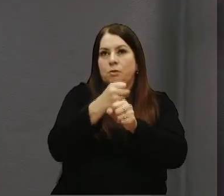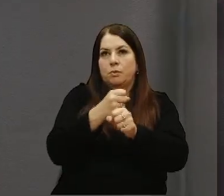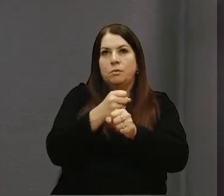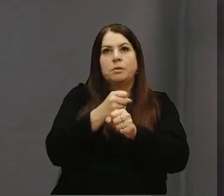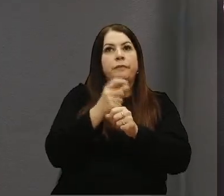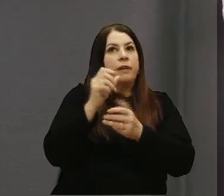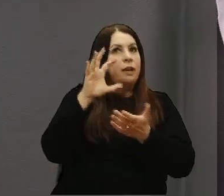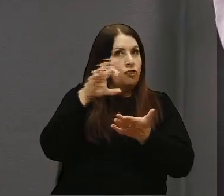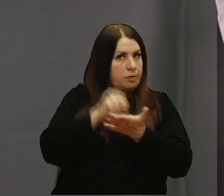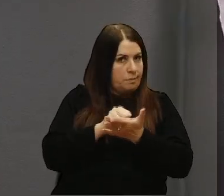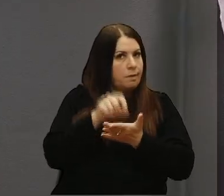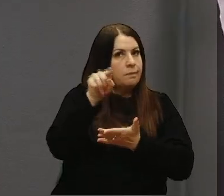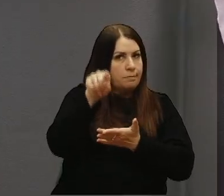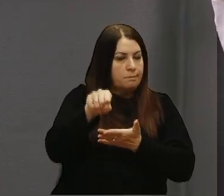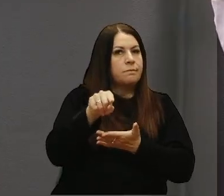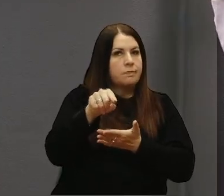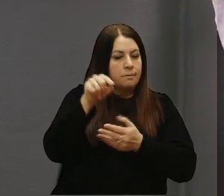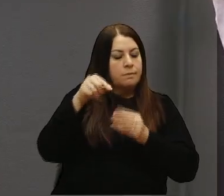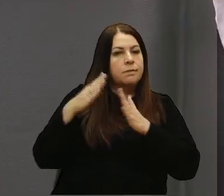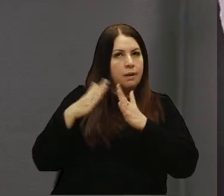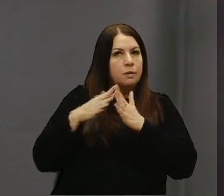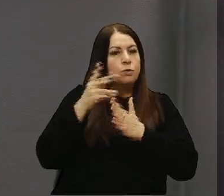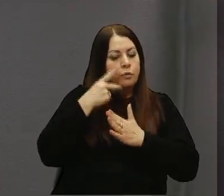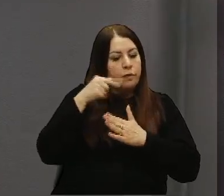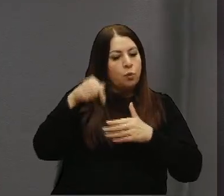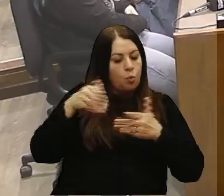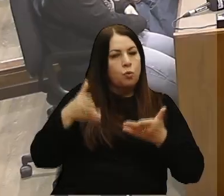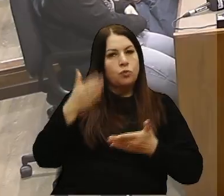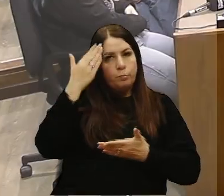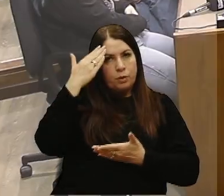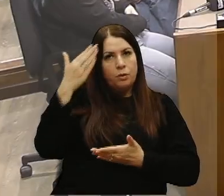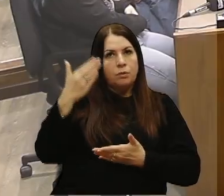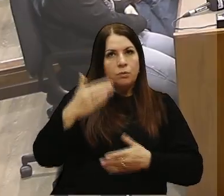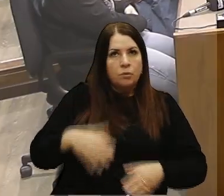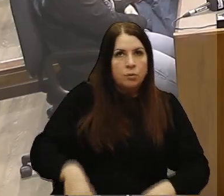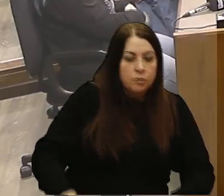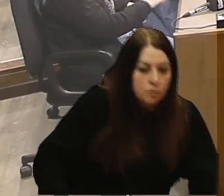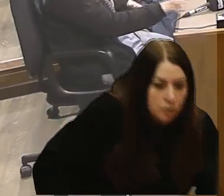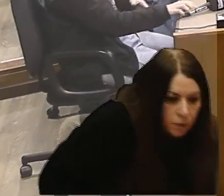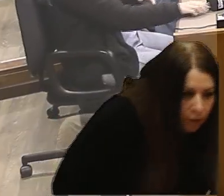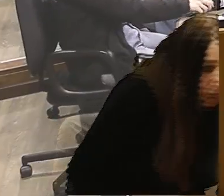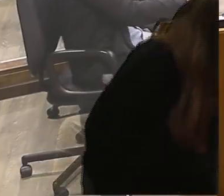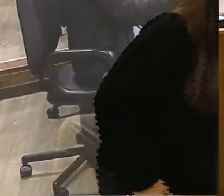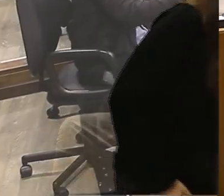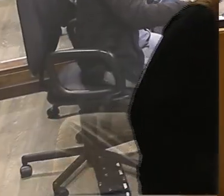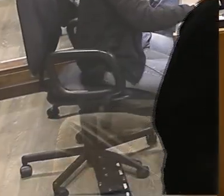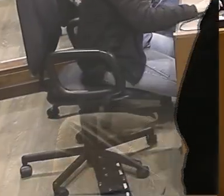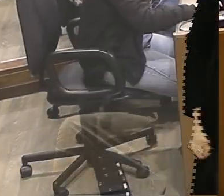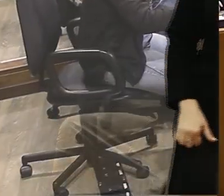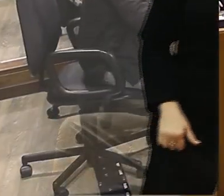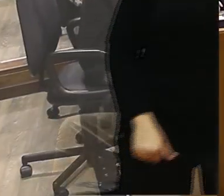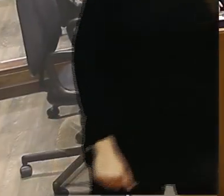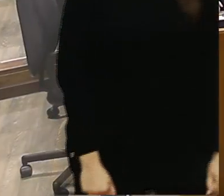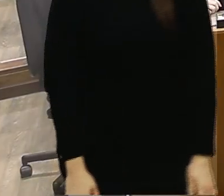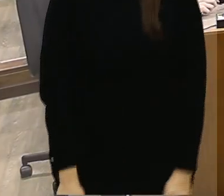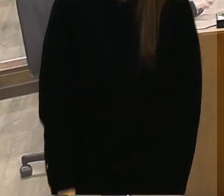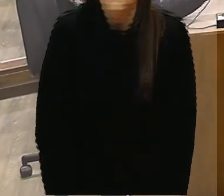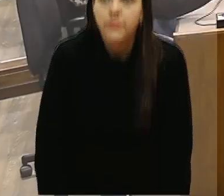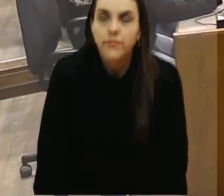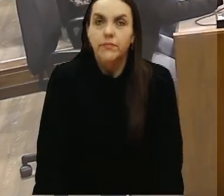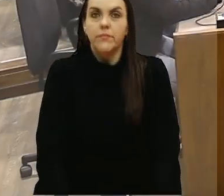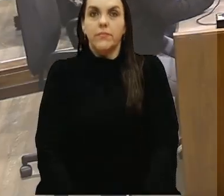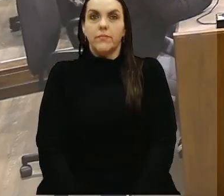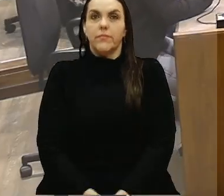fique registrado nos anais dessa casa o que eu estou falando hoje. Obrigado. Obrigado, vereador. Vereadora Andressa, por favor. Andressa,